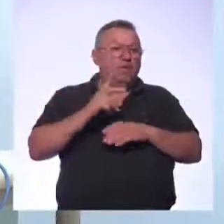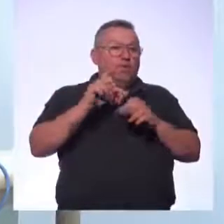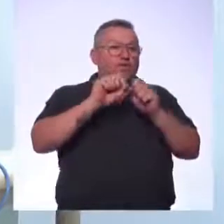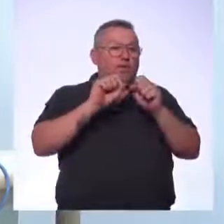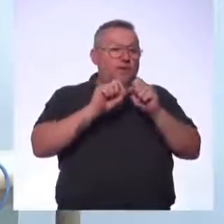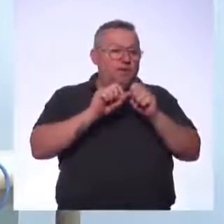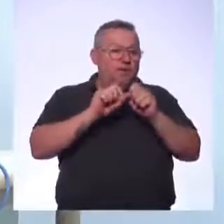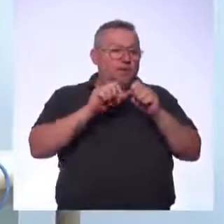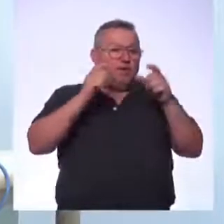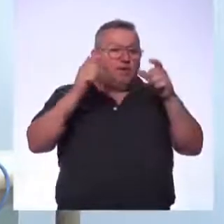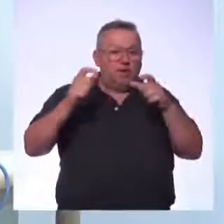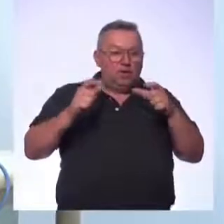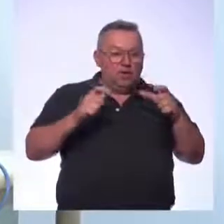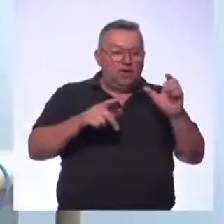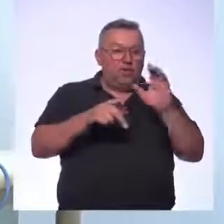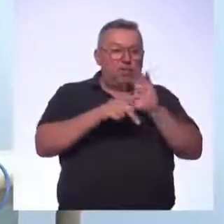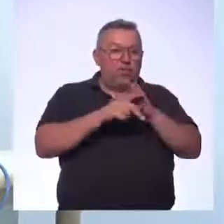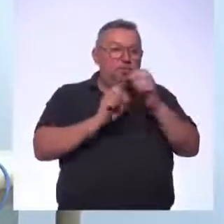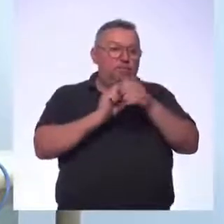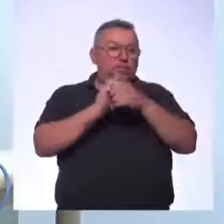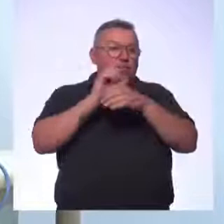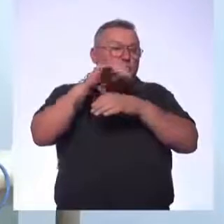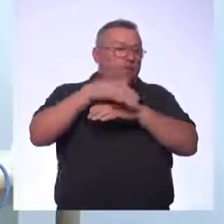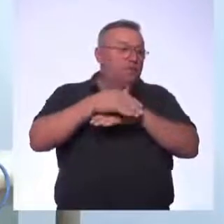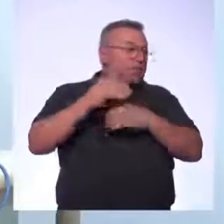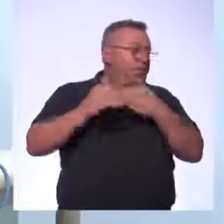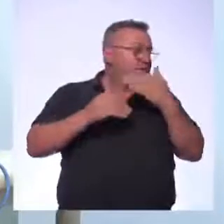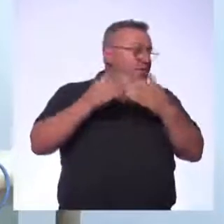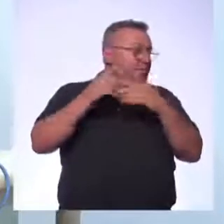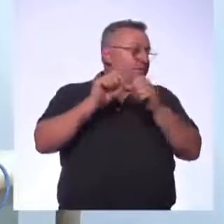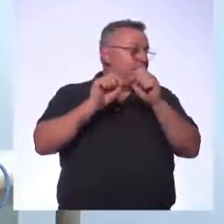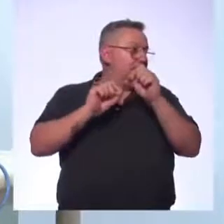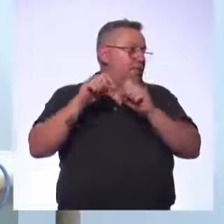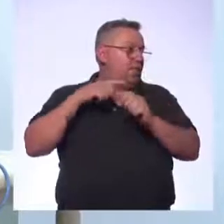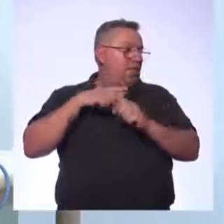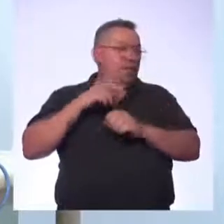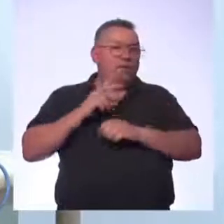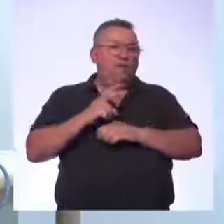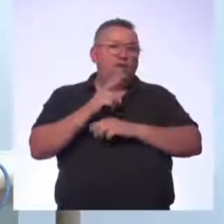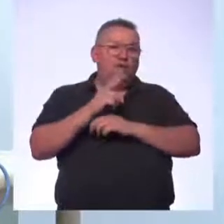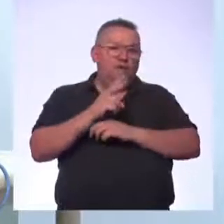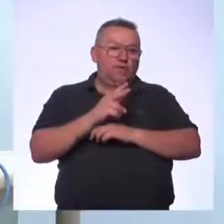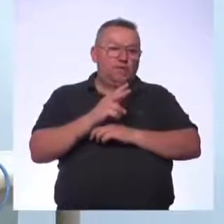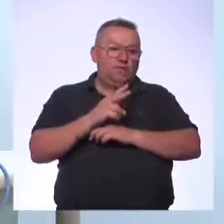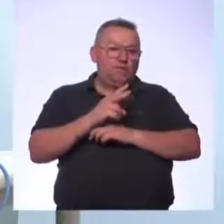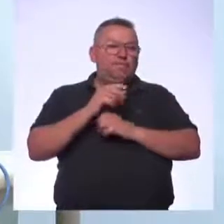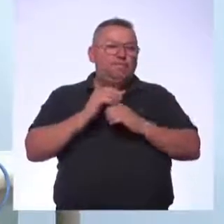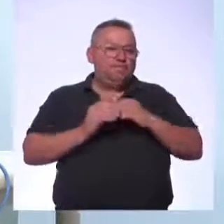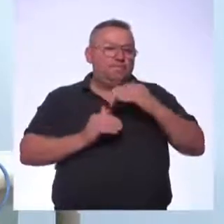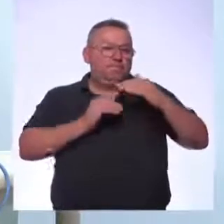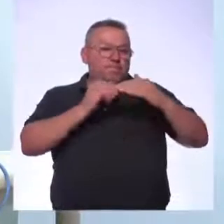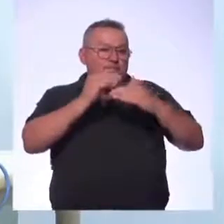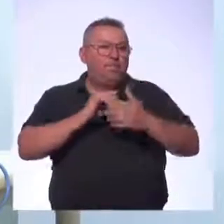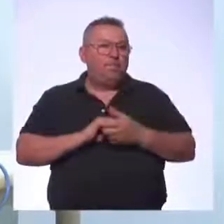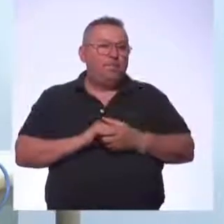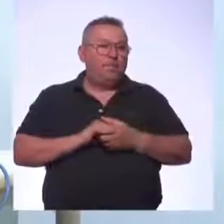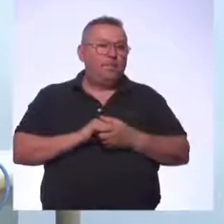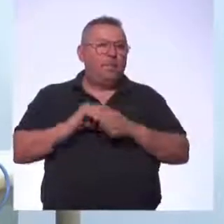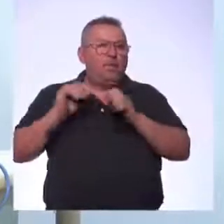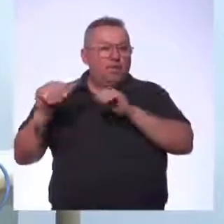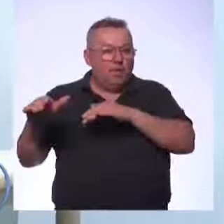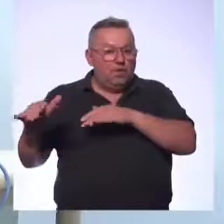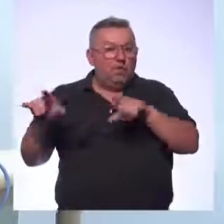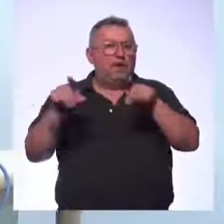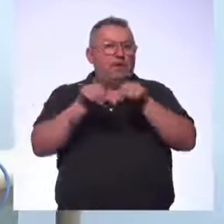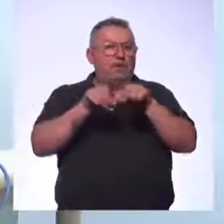são regiões vulcânicas em processos ativos, na qual eles continuam em crescimento. Tá, ok? E o Havaí também, que